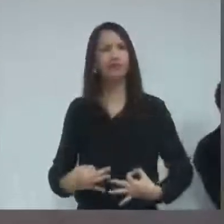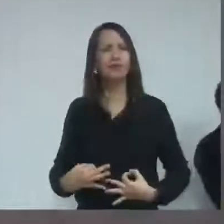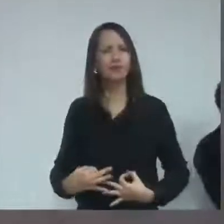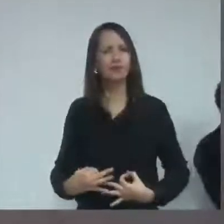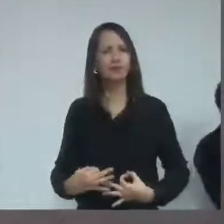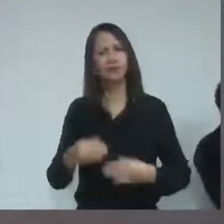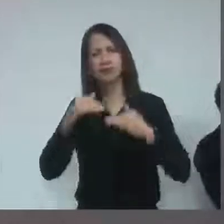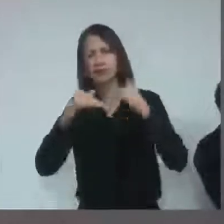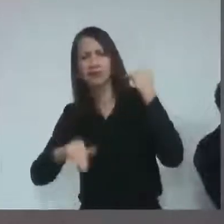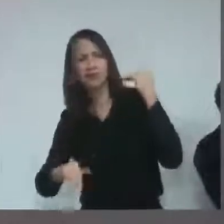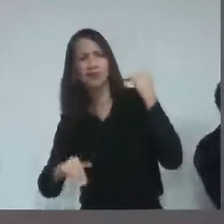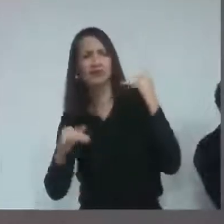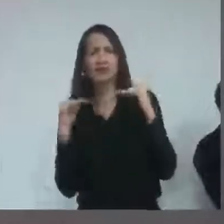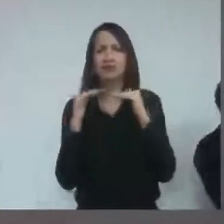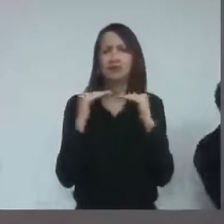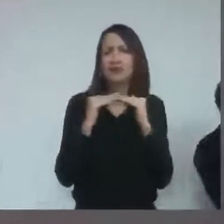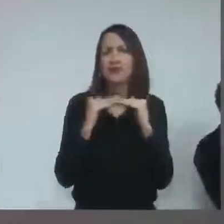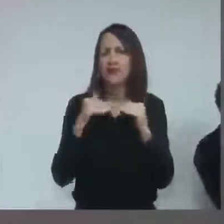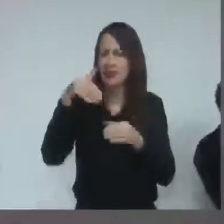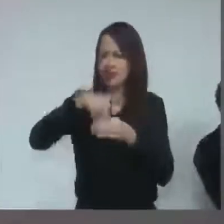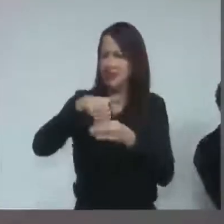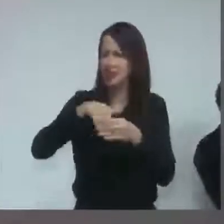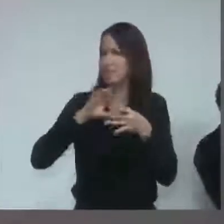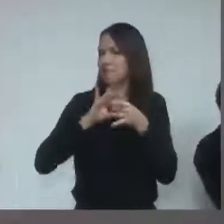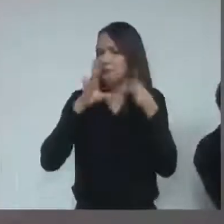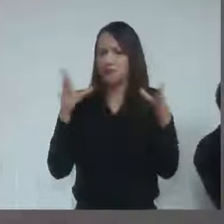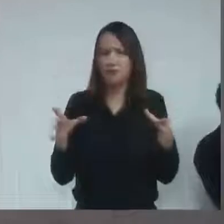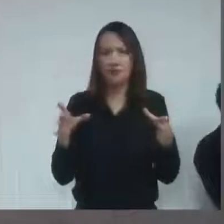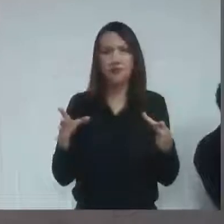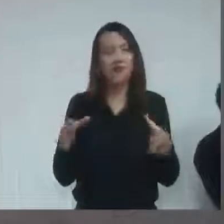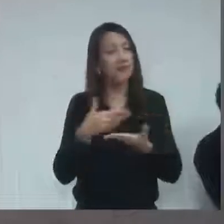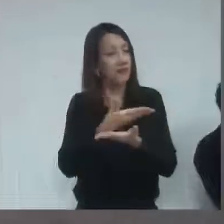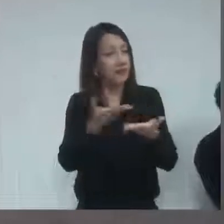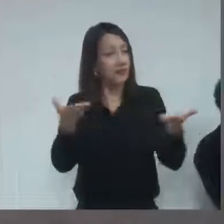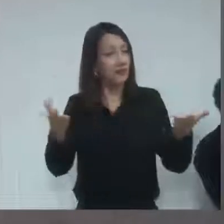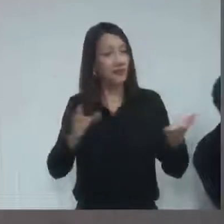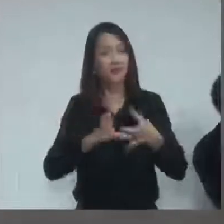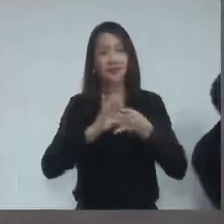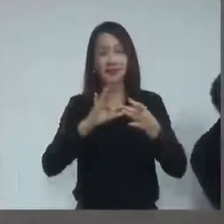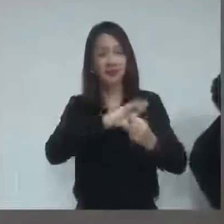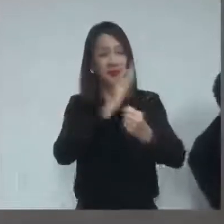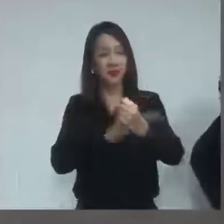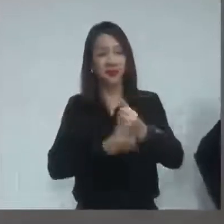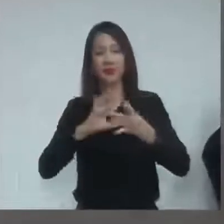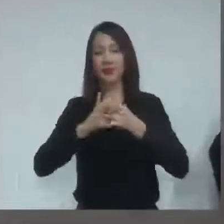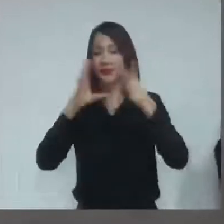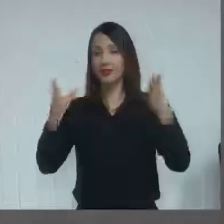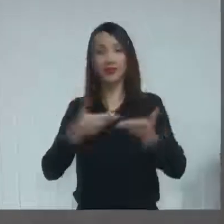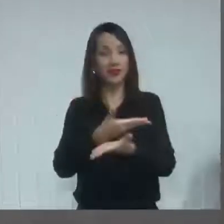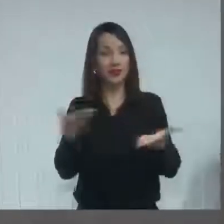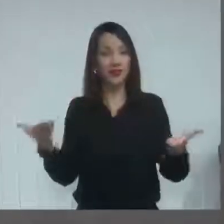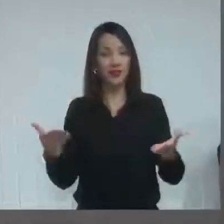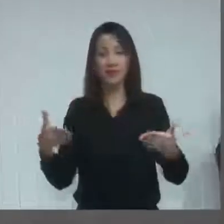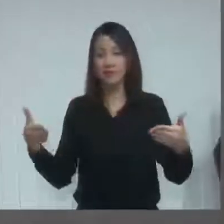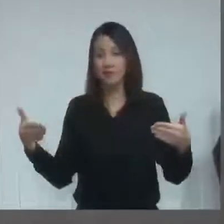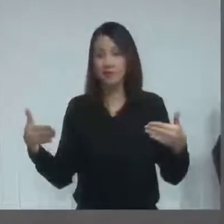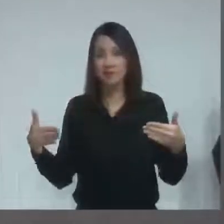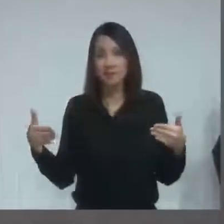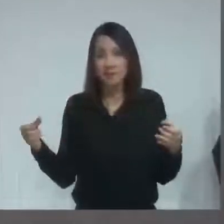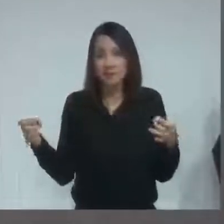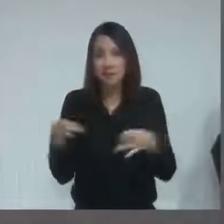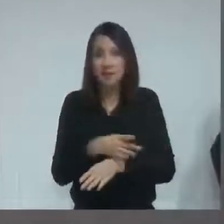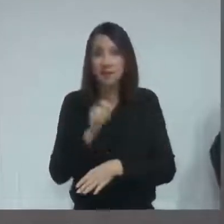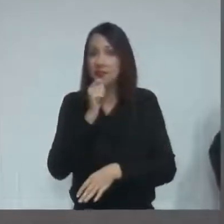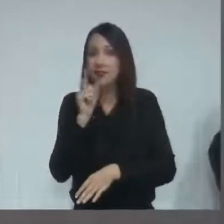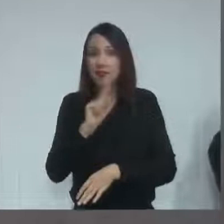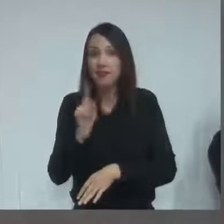não concordemos, os votos são livres e a democracia é feita disso. Realmente não se encerra por aqui. Mas o prefeito se tornou